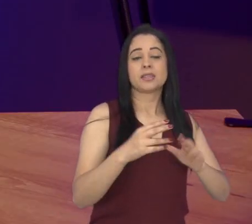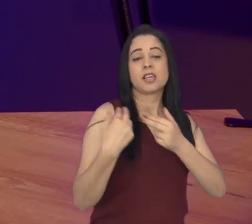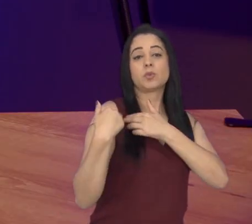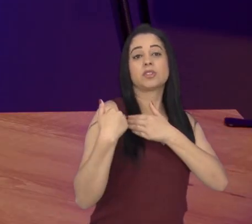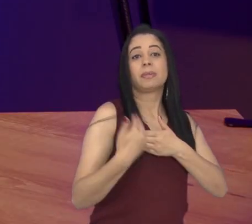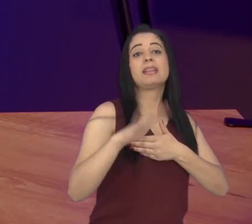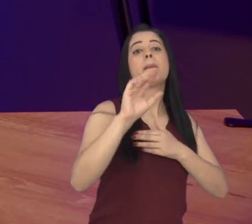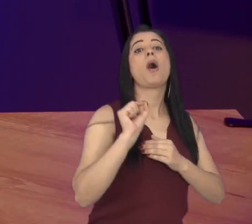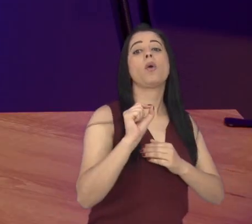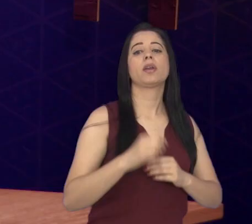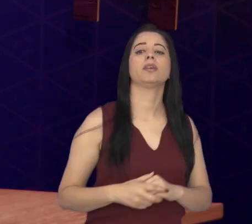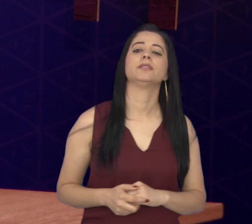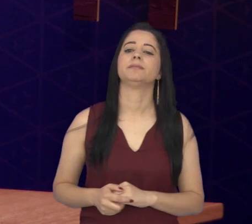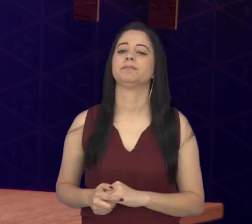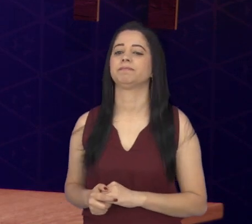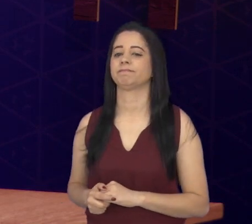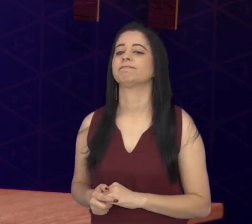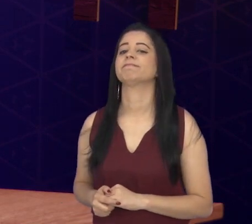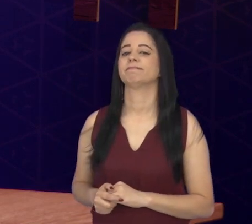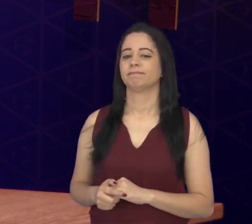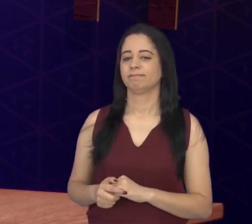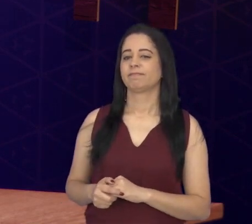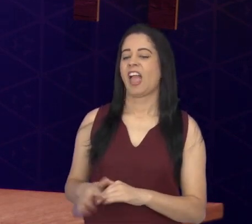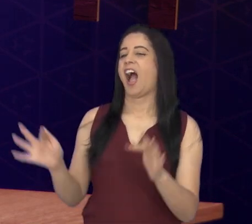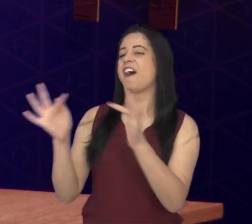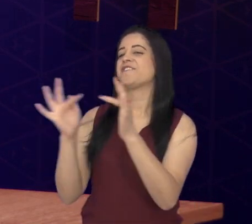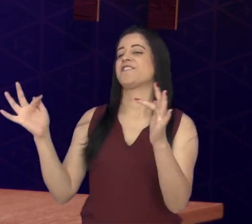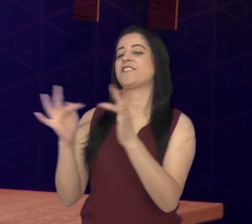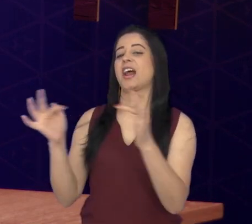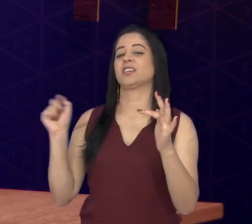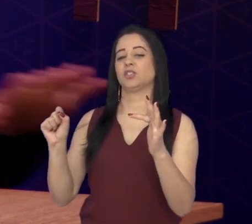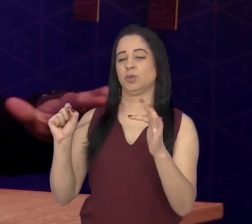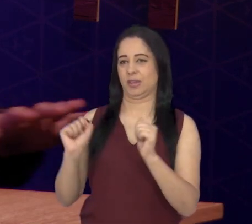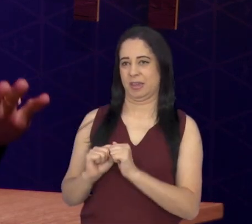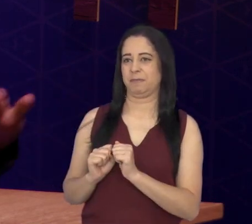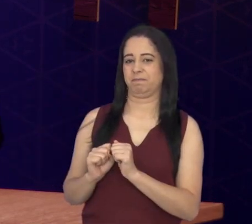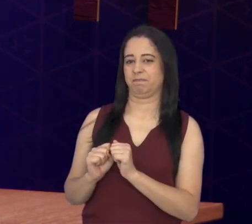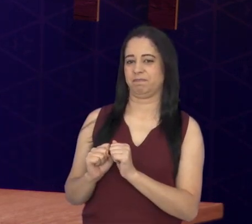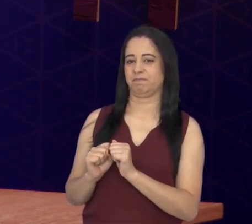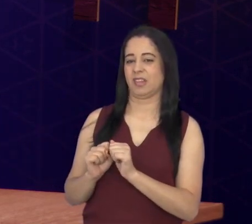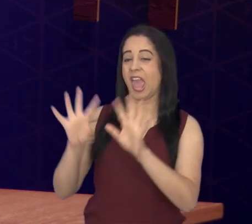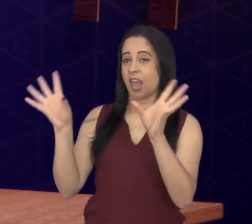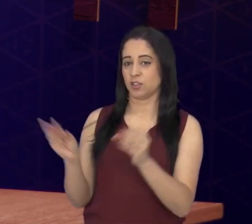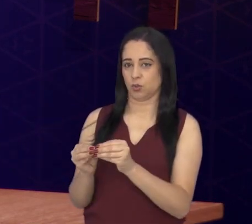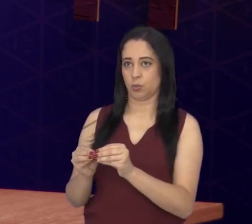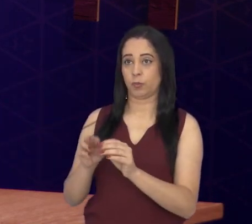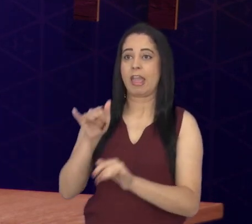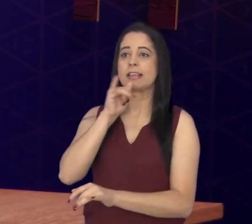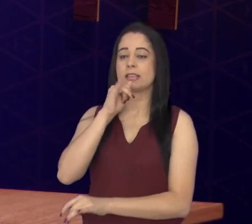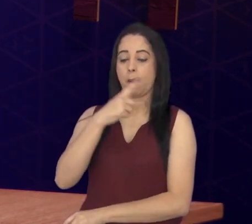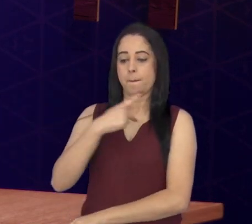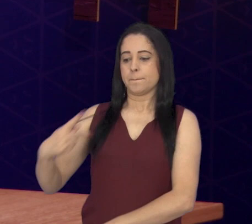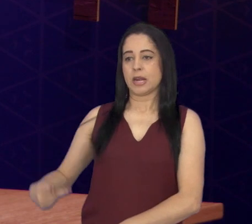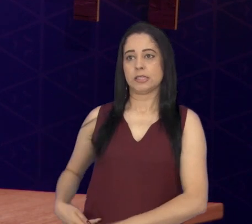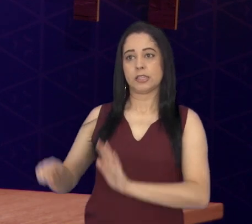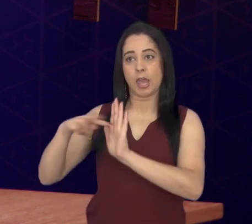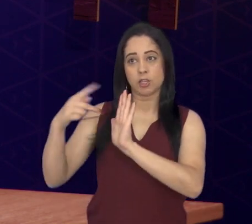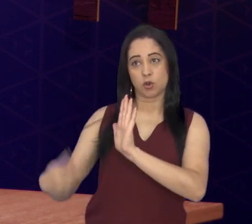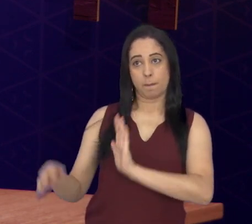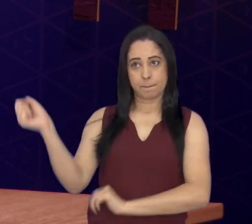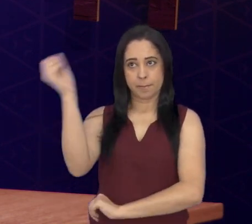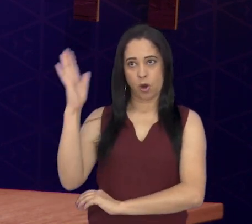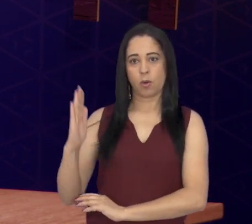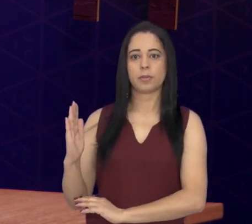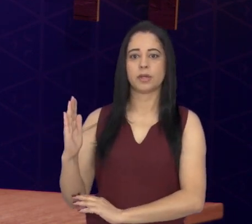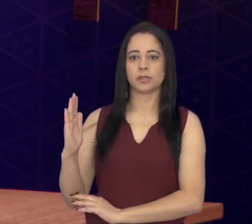ter? Eu acho que a frase do Tio Ben que eu falei no começo resume. Porque o lance é o seguinte, o presidente do